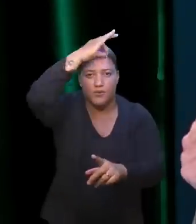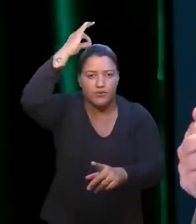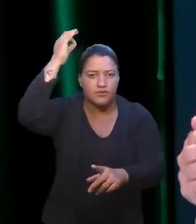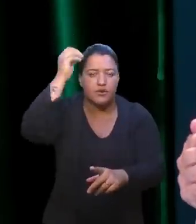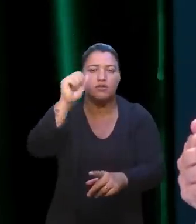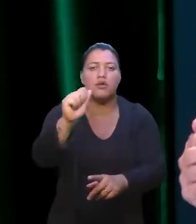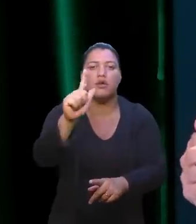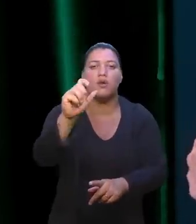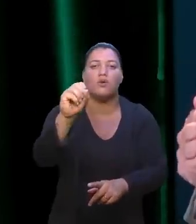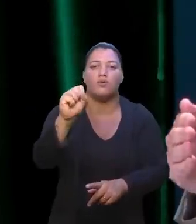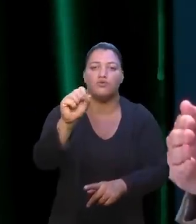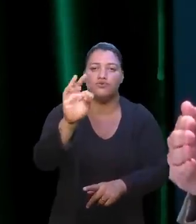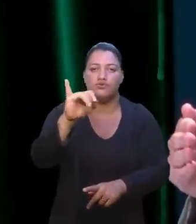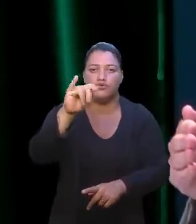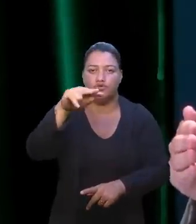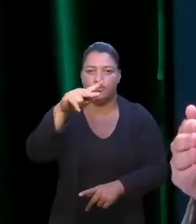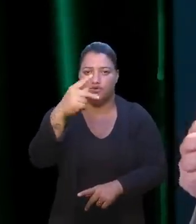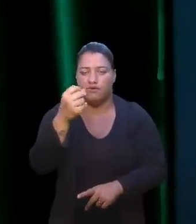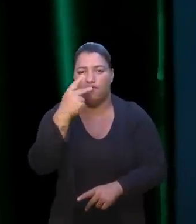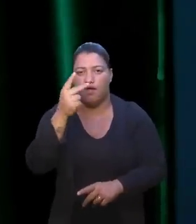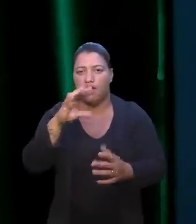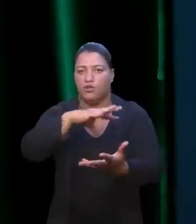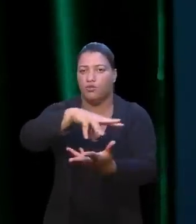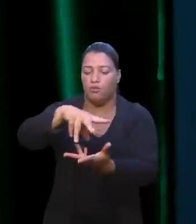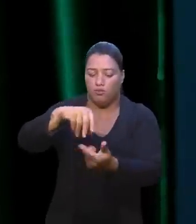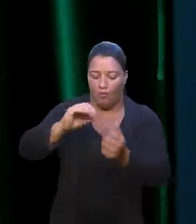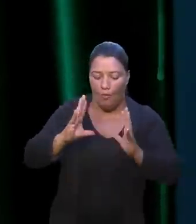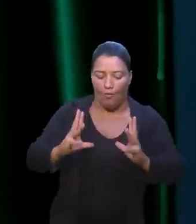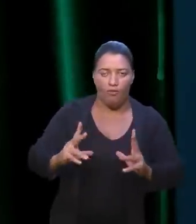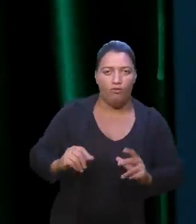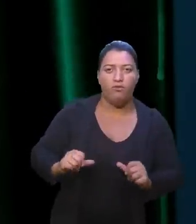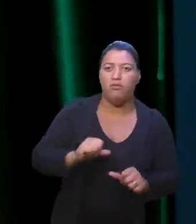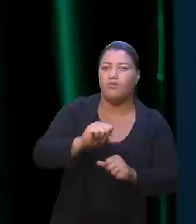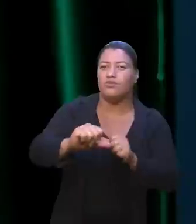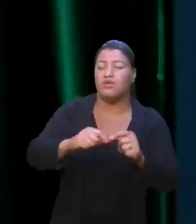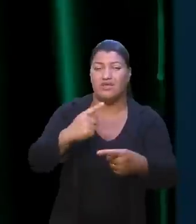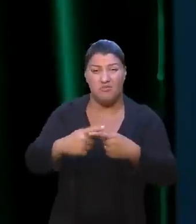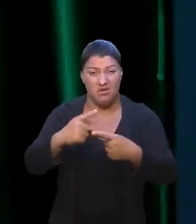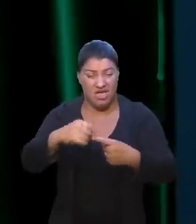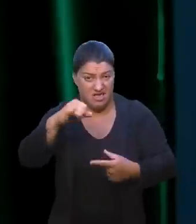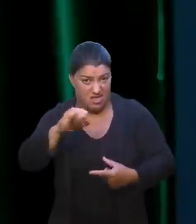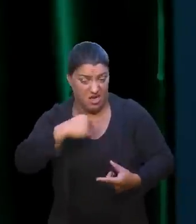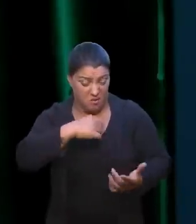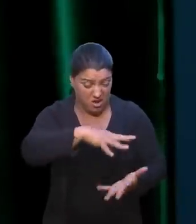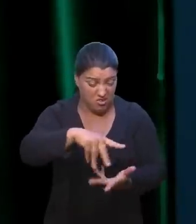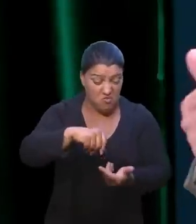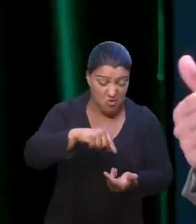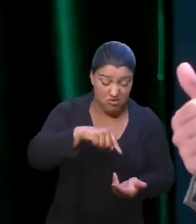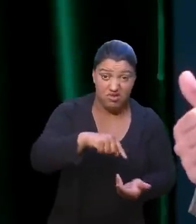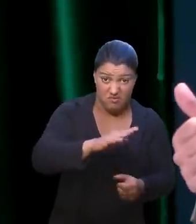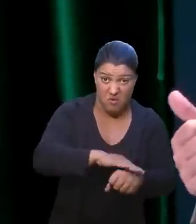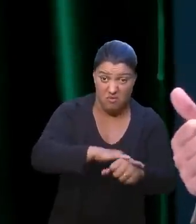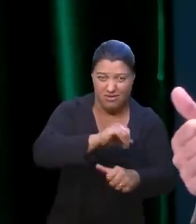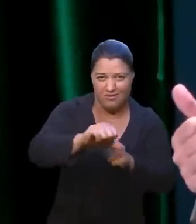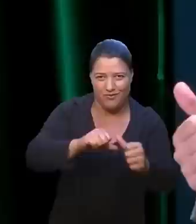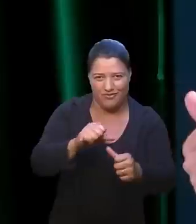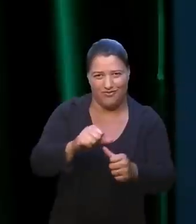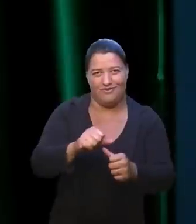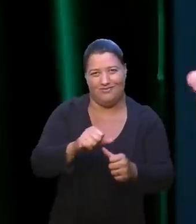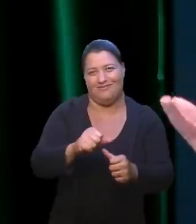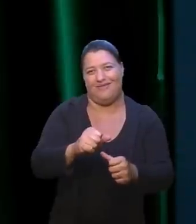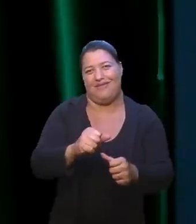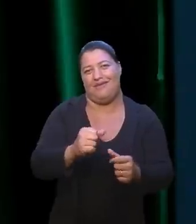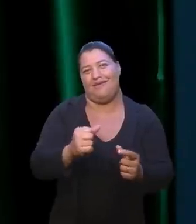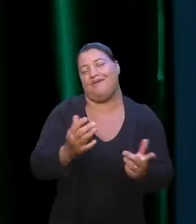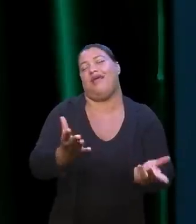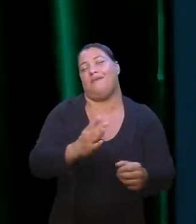mundo regenerado, o mundo de regeneração. Porque a gente acha que se a gente ficar aqui na Terra nessa transição, nós estamos garantidos. Eu lembro